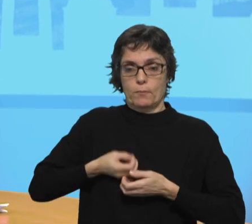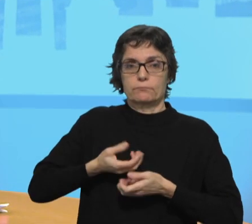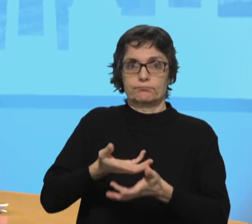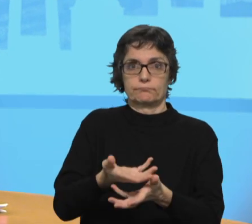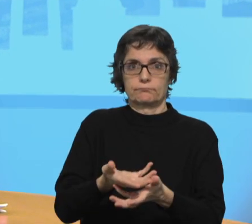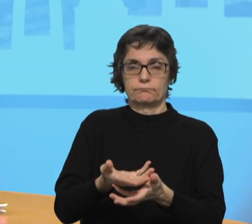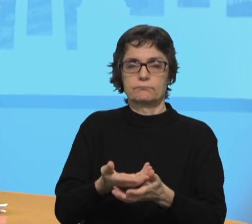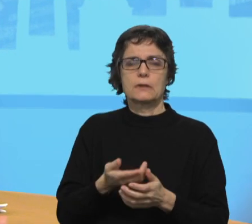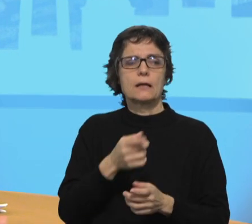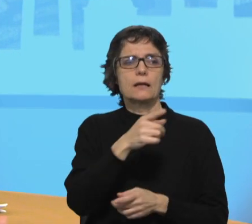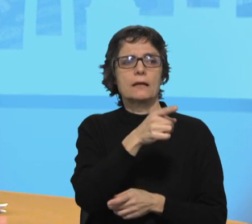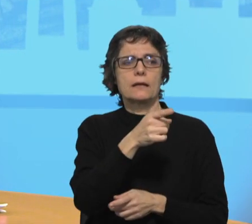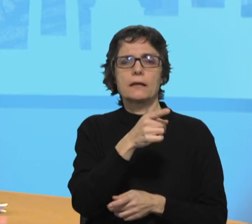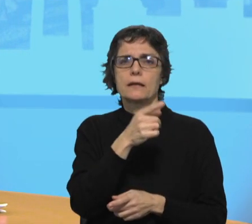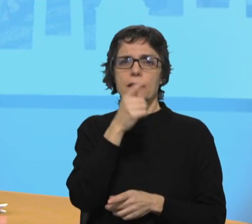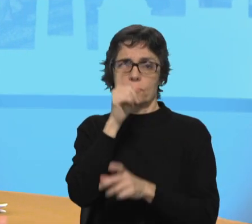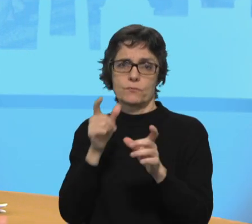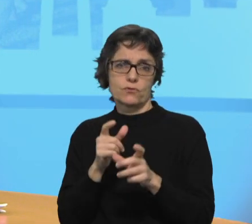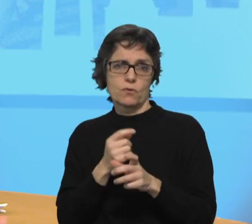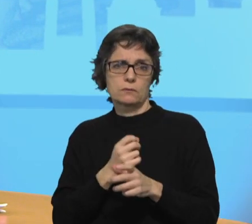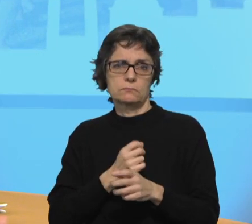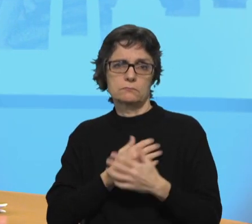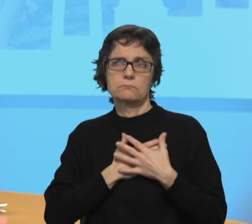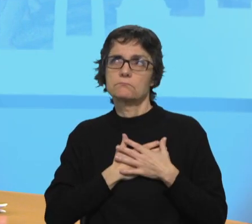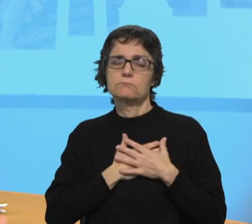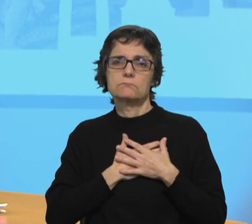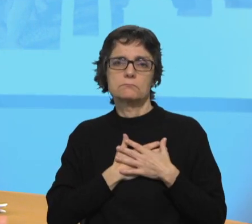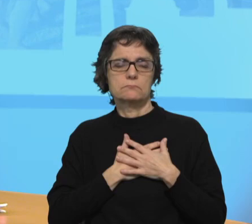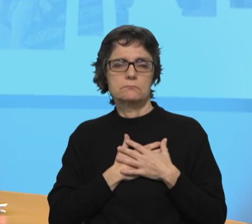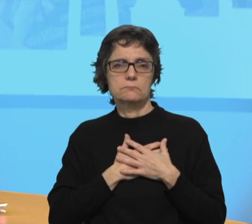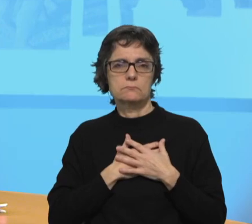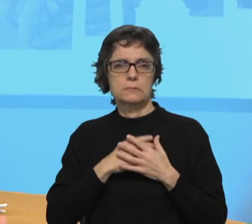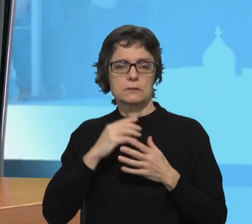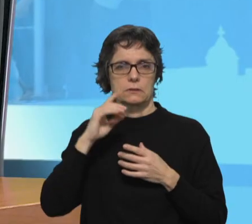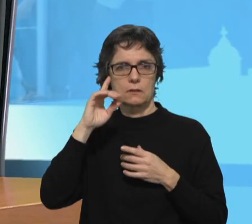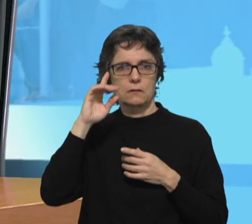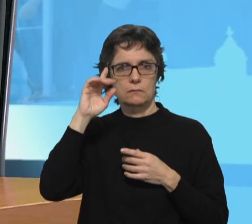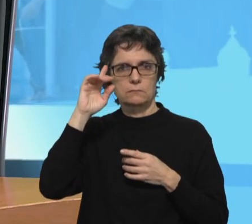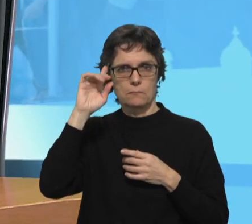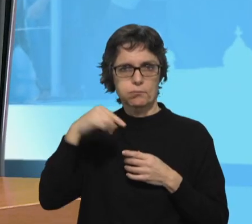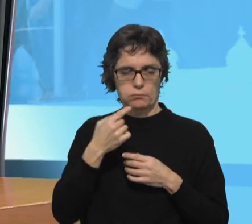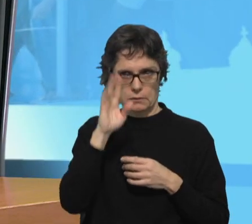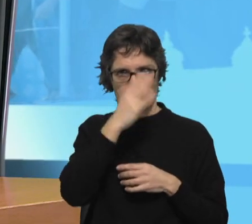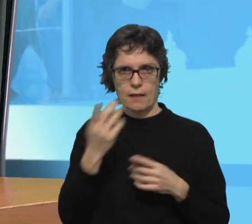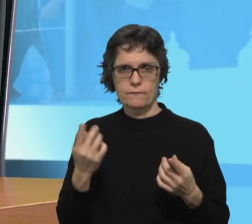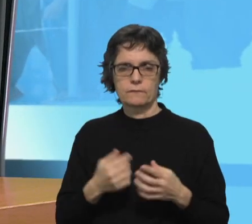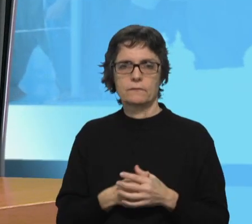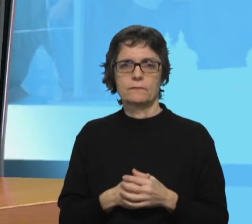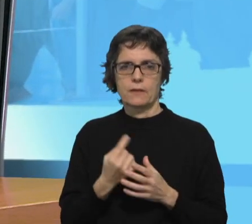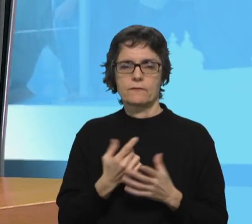que se identificar e ter presente essa entrega de Cristo por eles. Claro. Cristo entregou-se por nós, Cristo